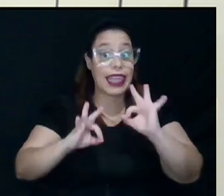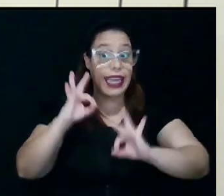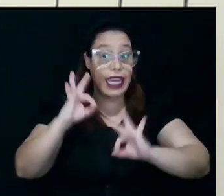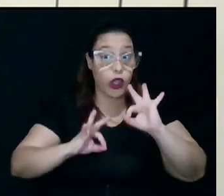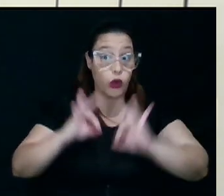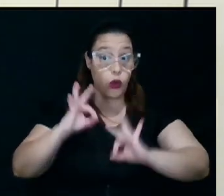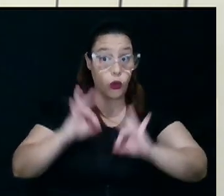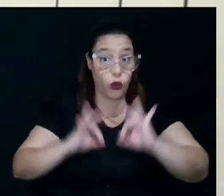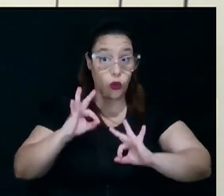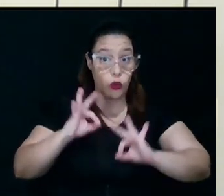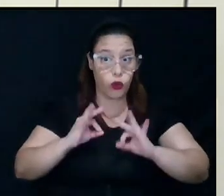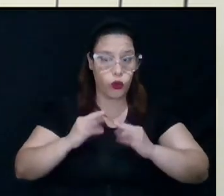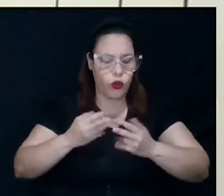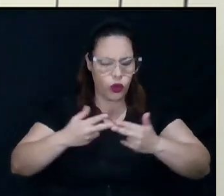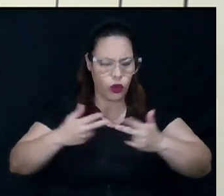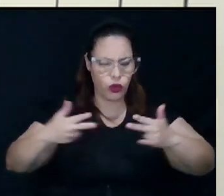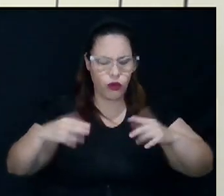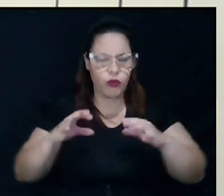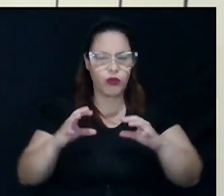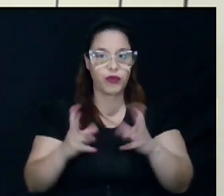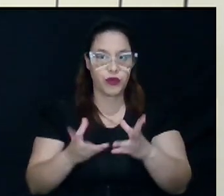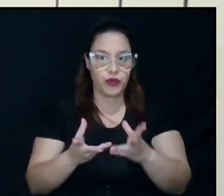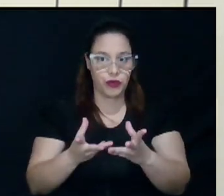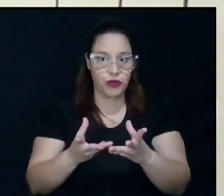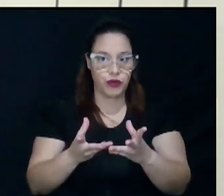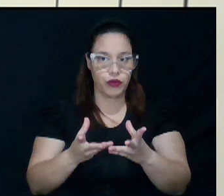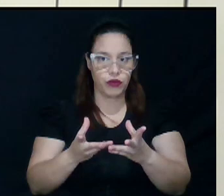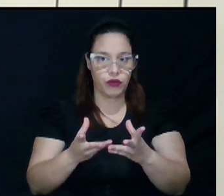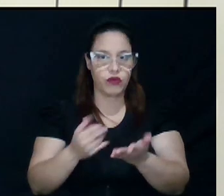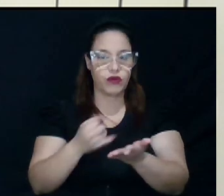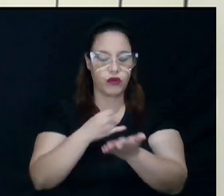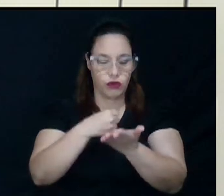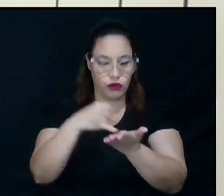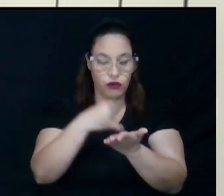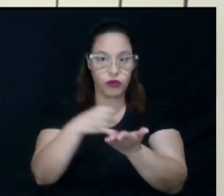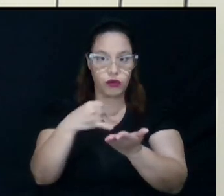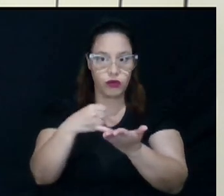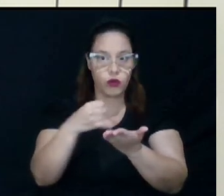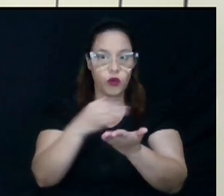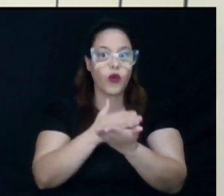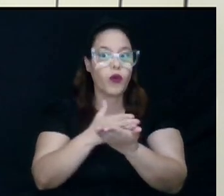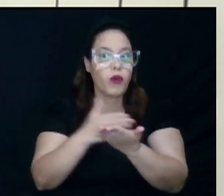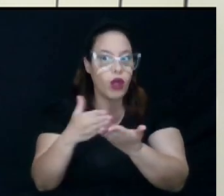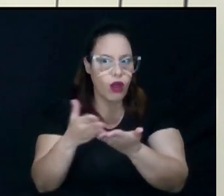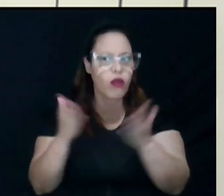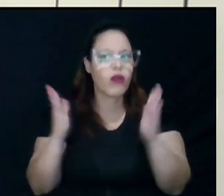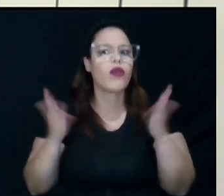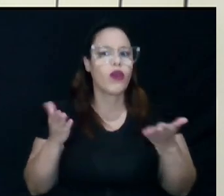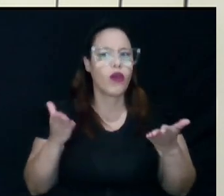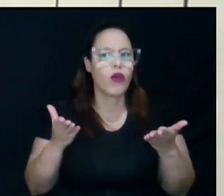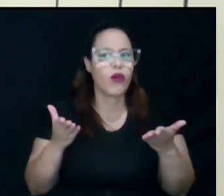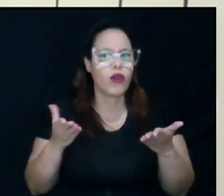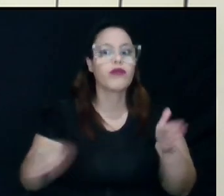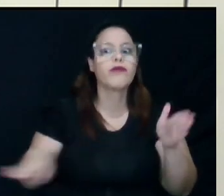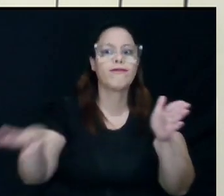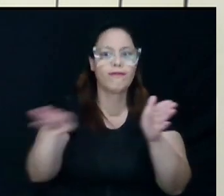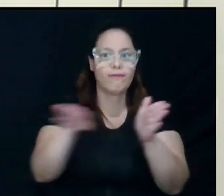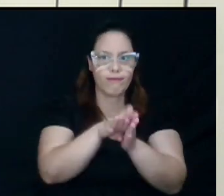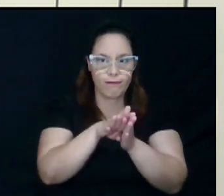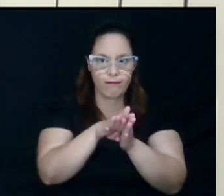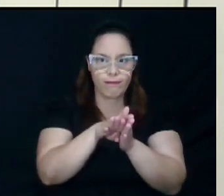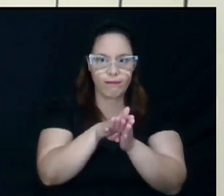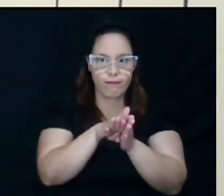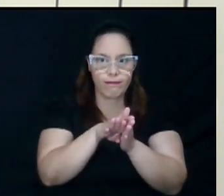unidades da instituição. As matrículas começam hoje e por ordem de chegada. São inúmeros